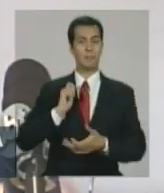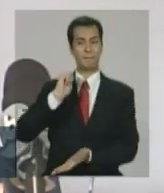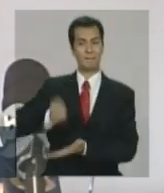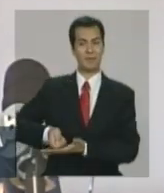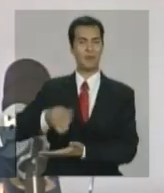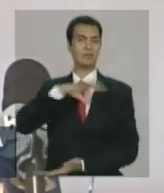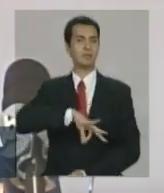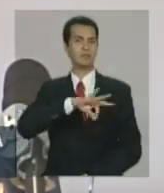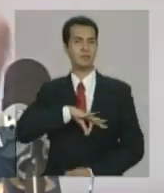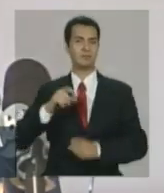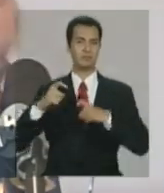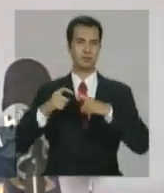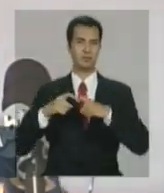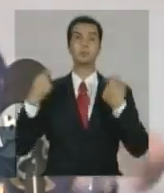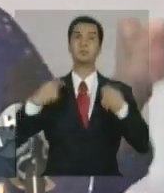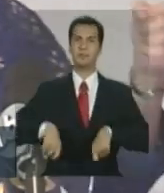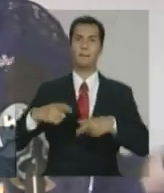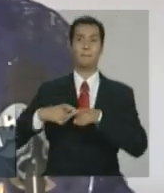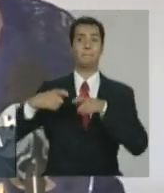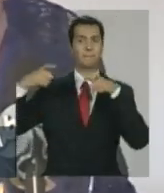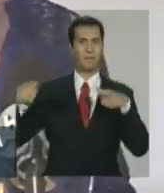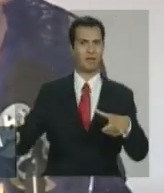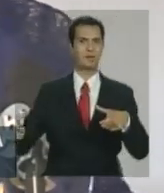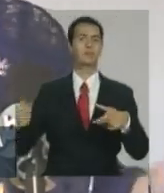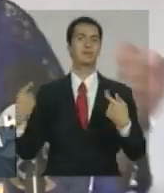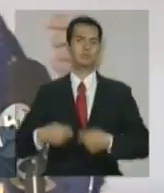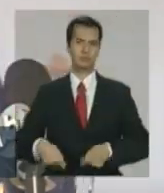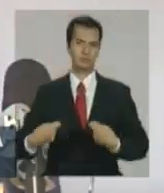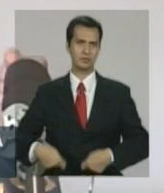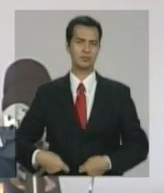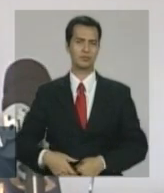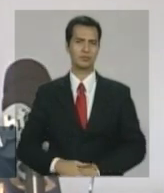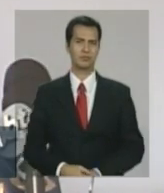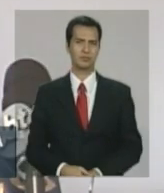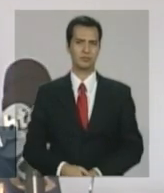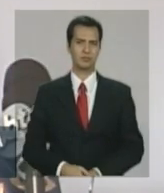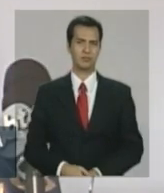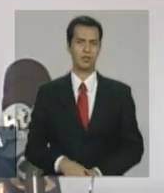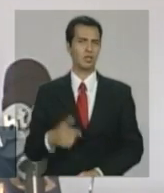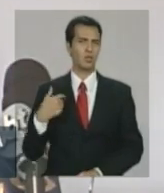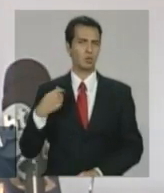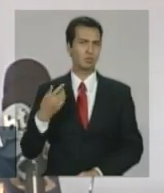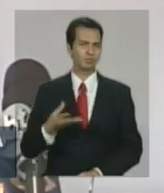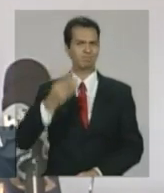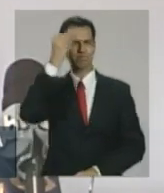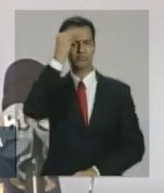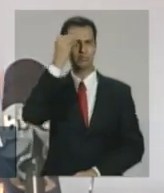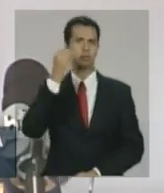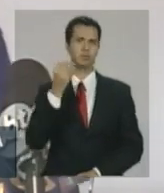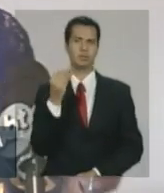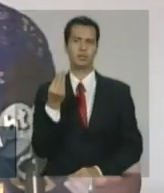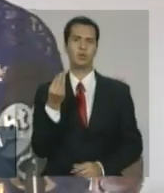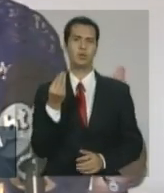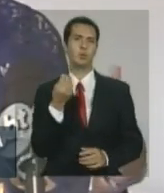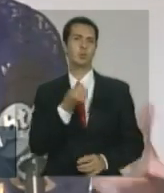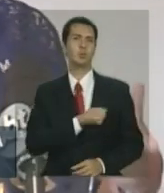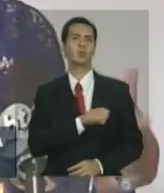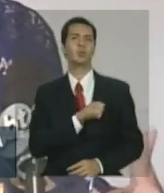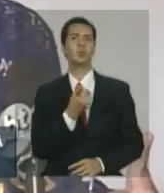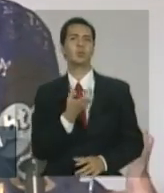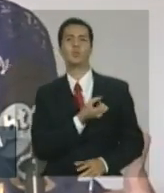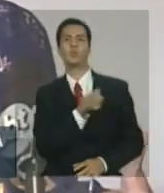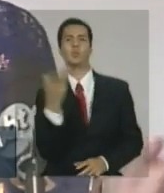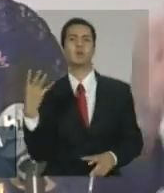de médicos atendendo no Brasil. Eu não tenho um número aqui, mas nós temos um dos